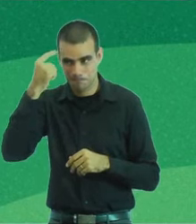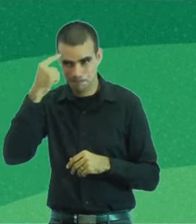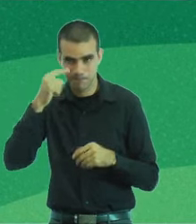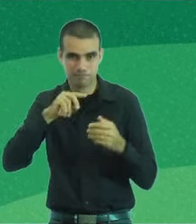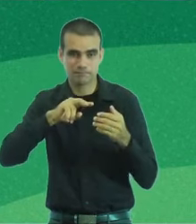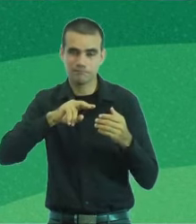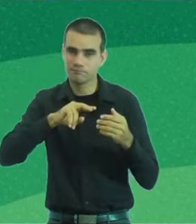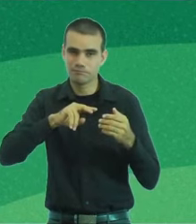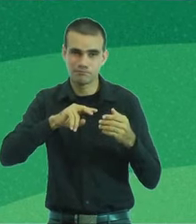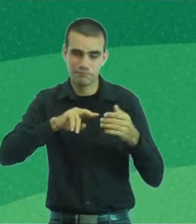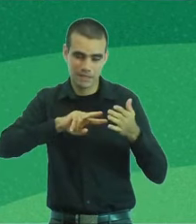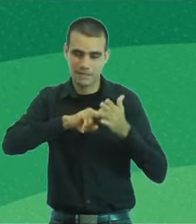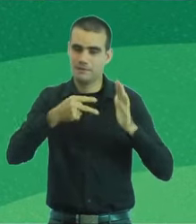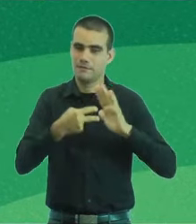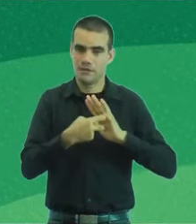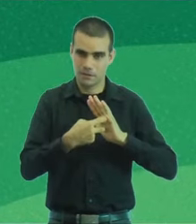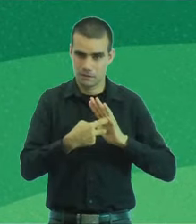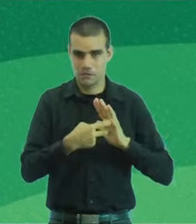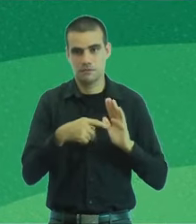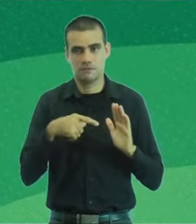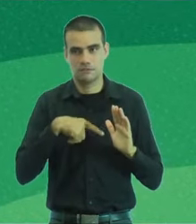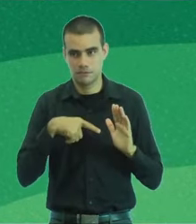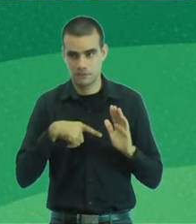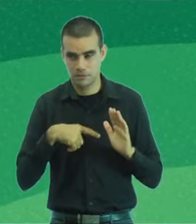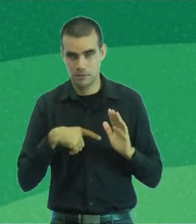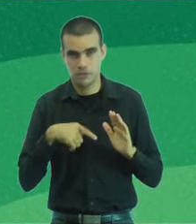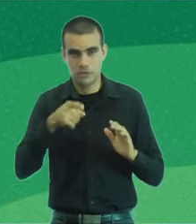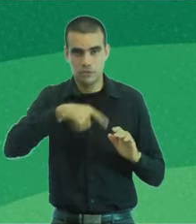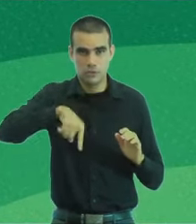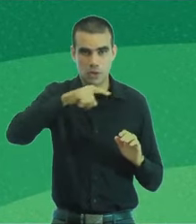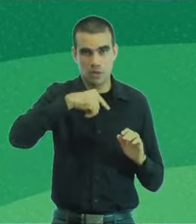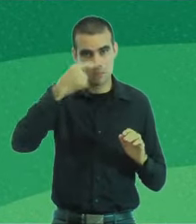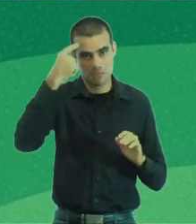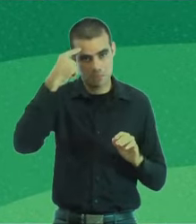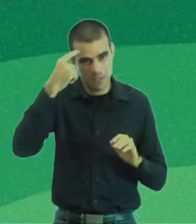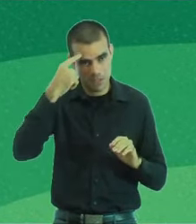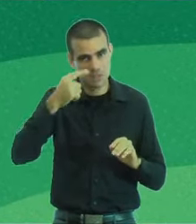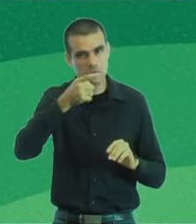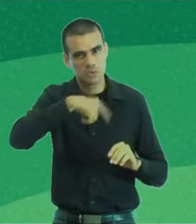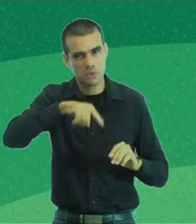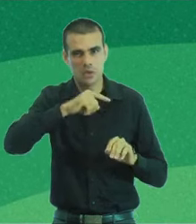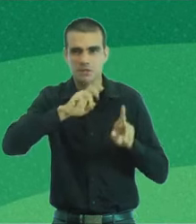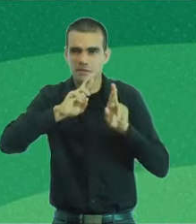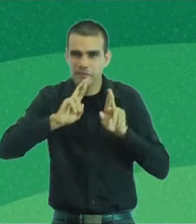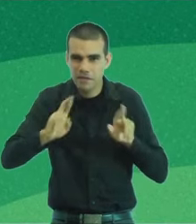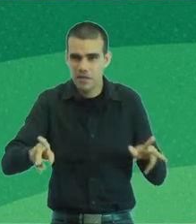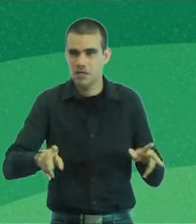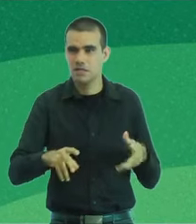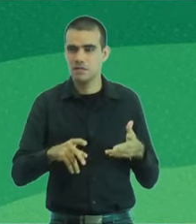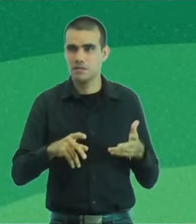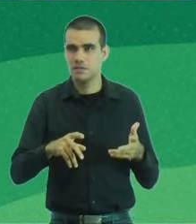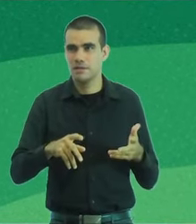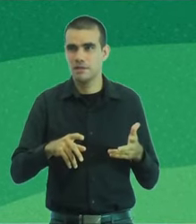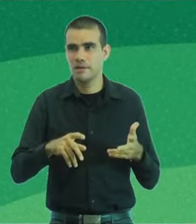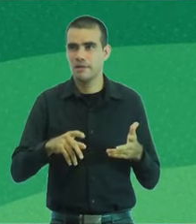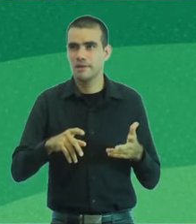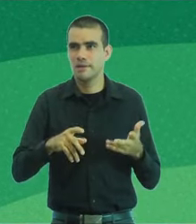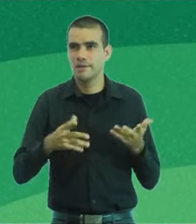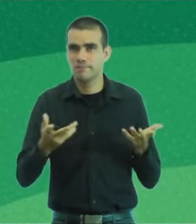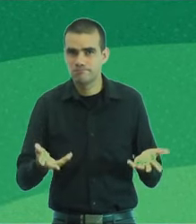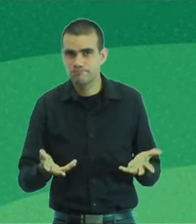bem amplo assim né Tipo quando a gente pensa e fala pô a gente é muito diferente ou sei lá